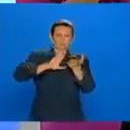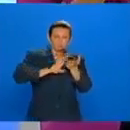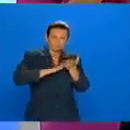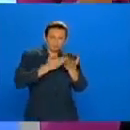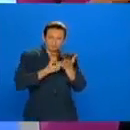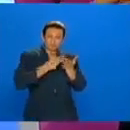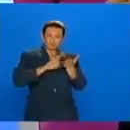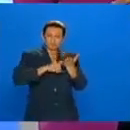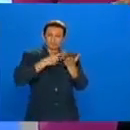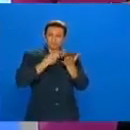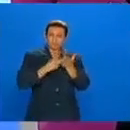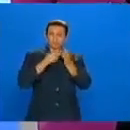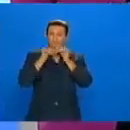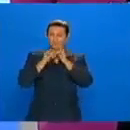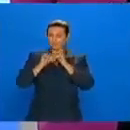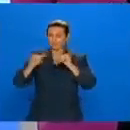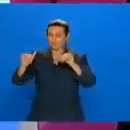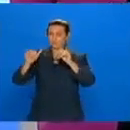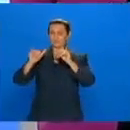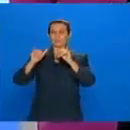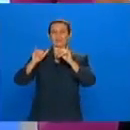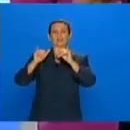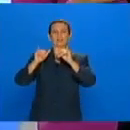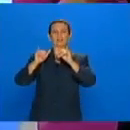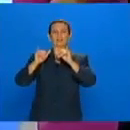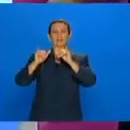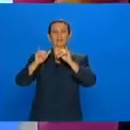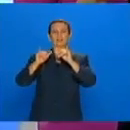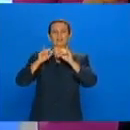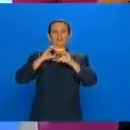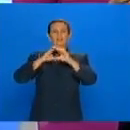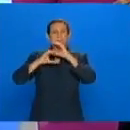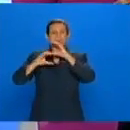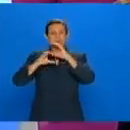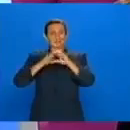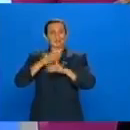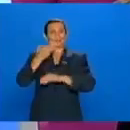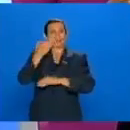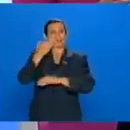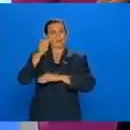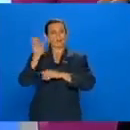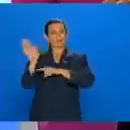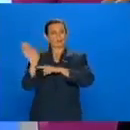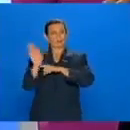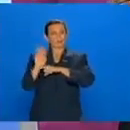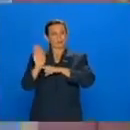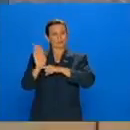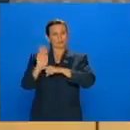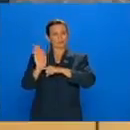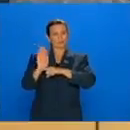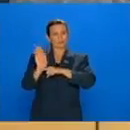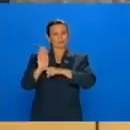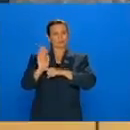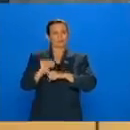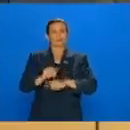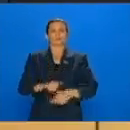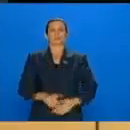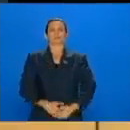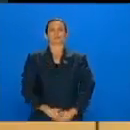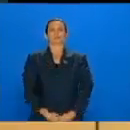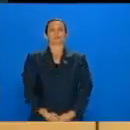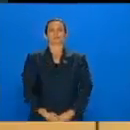também pode ser demonstrada no trecho do filme O Fabuloso Destino de Amélie Poulain.